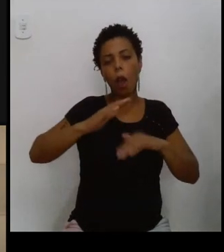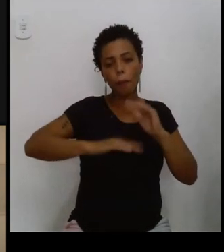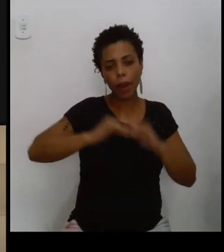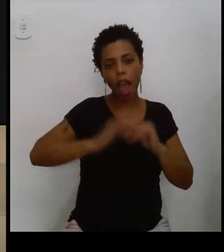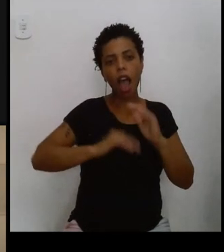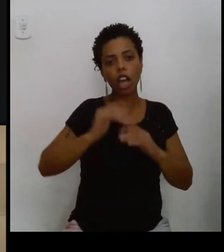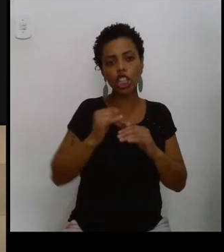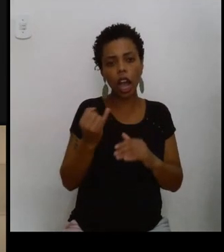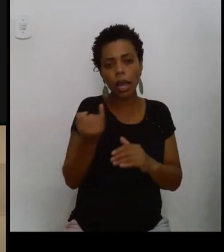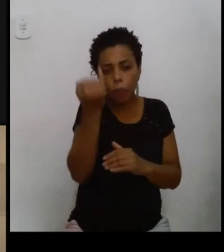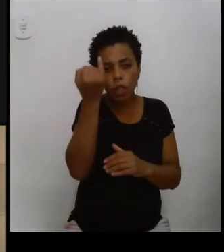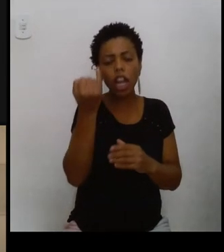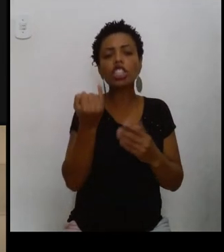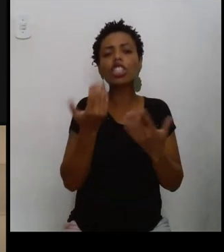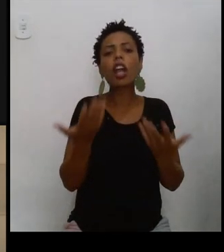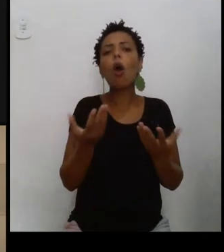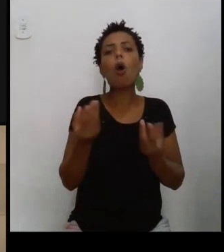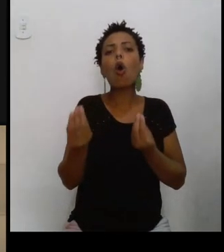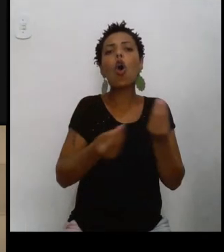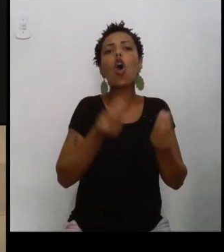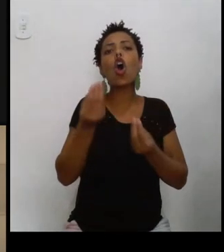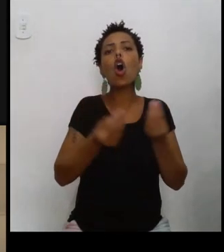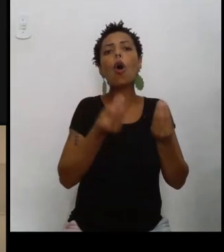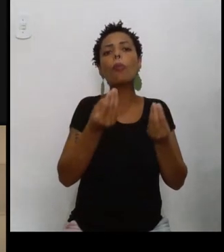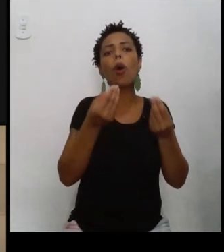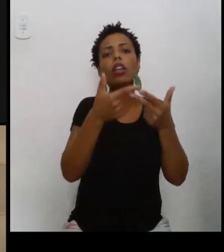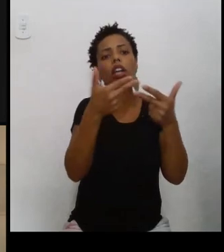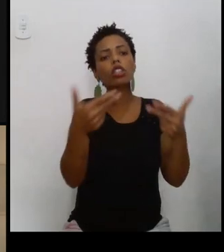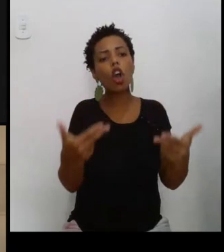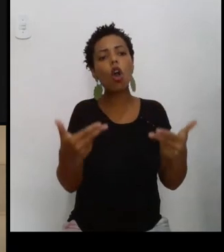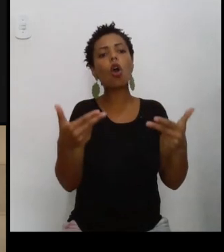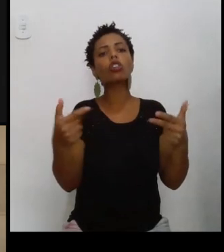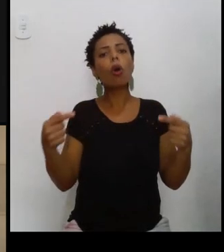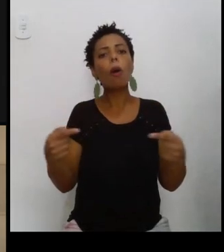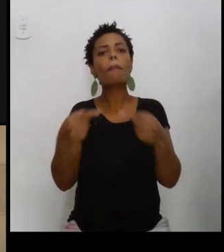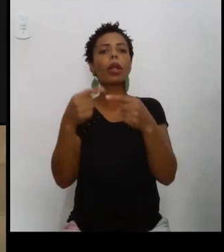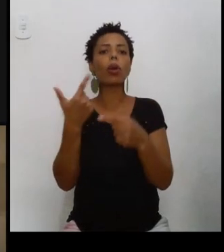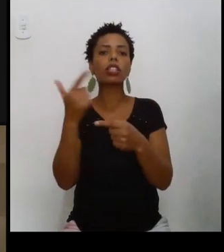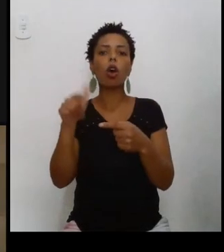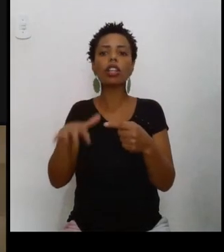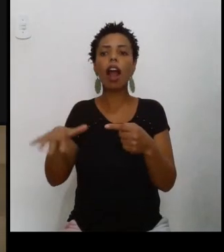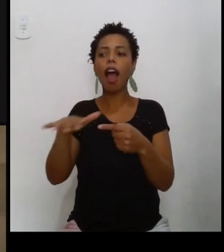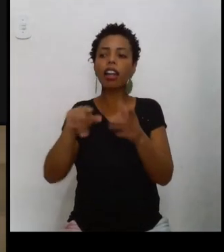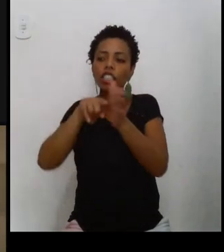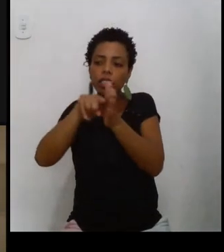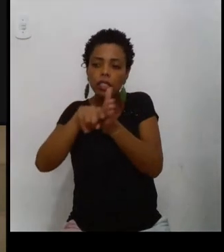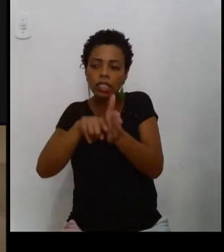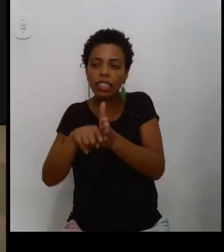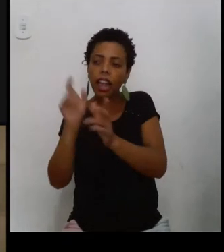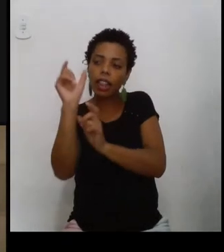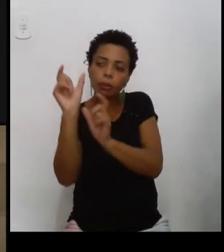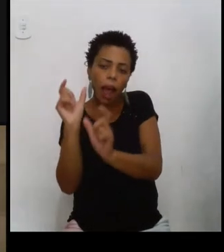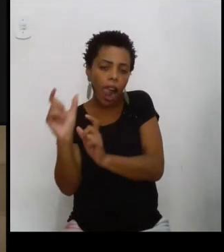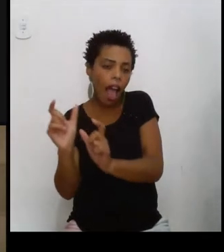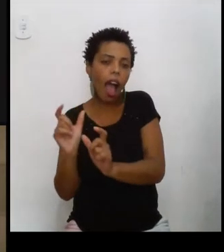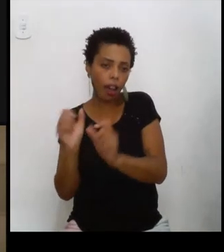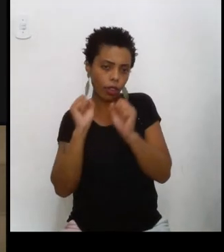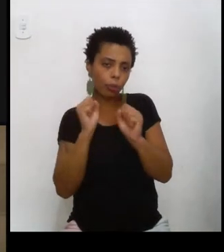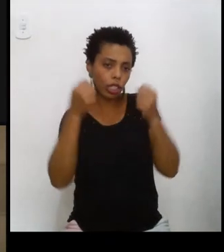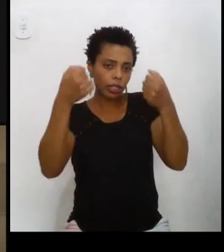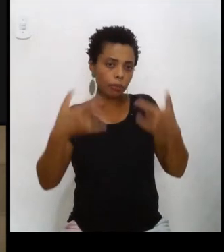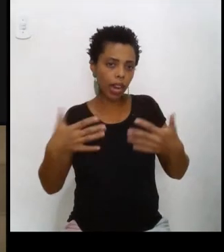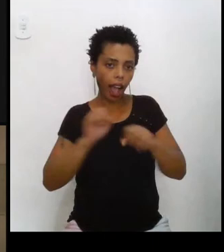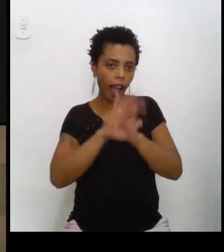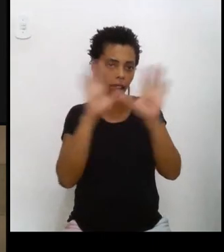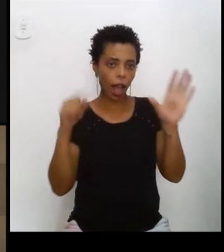como é que essa questões entram em relação com essa outra dimensão especulativa das palavras essas utiliza